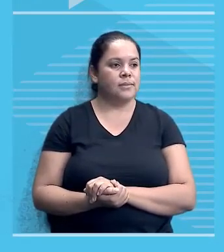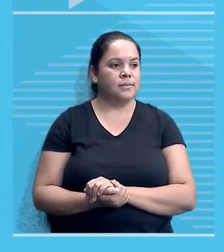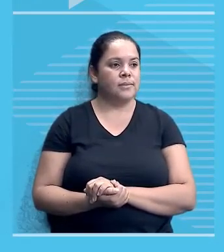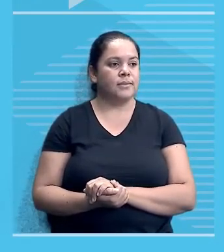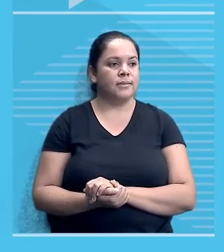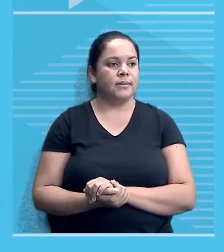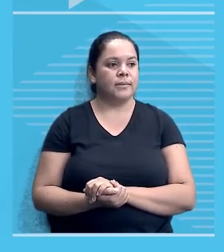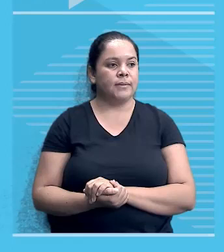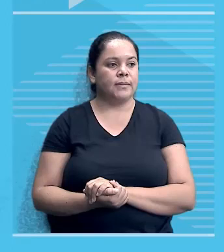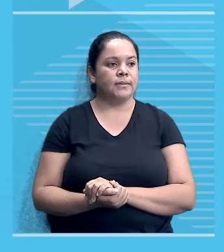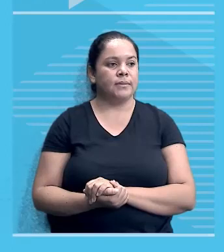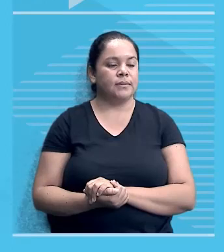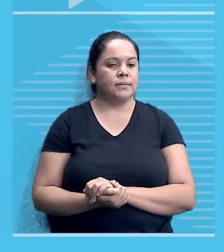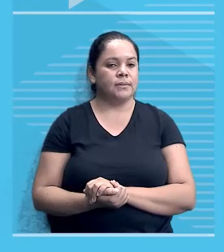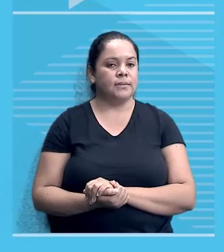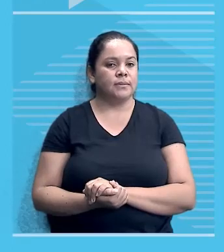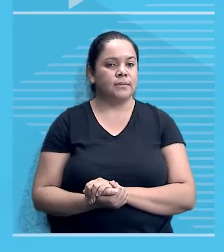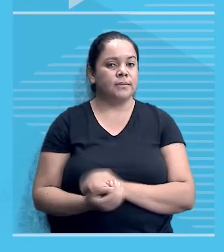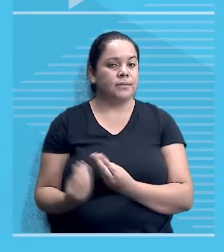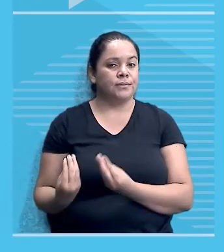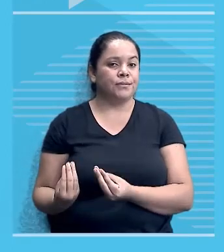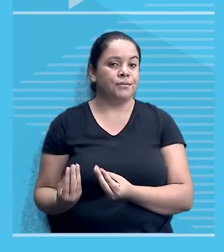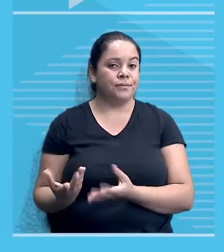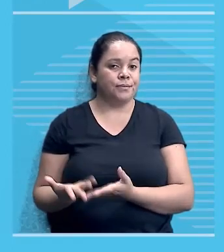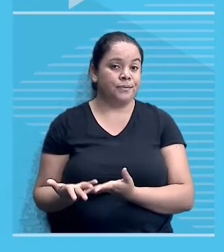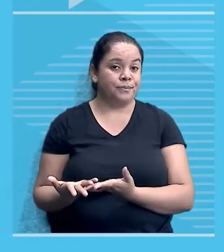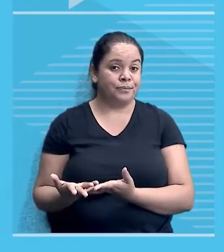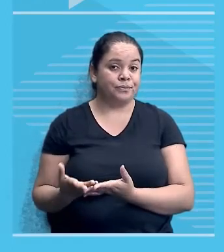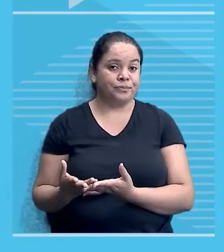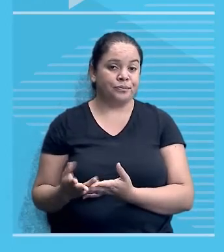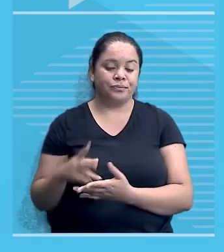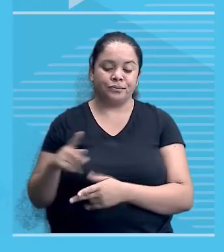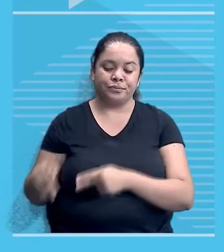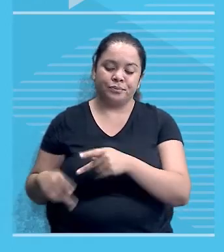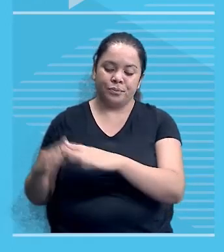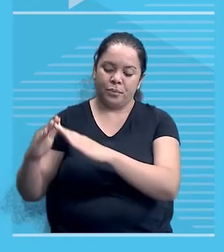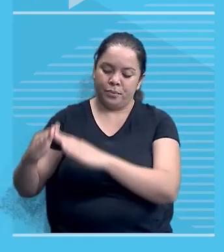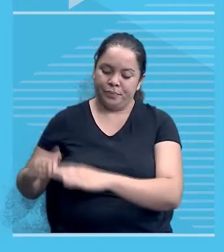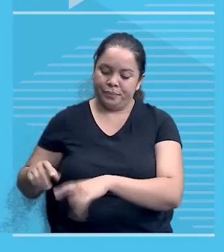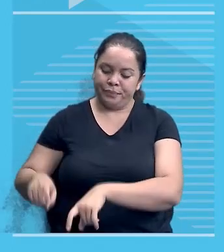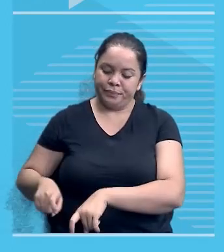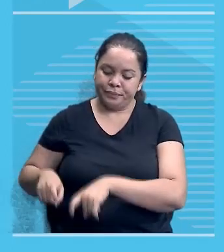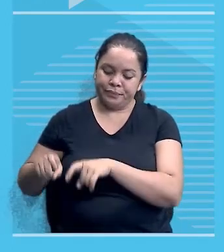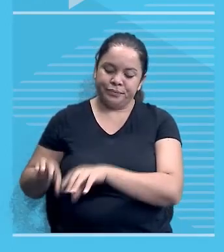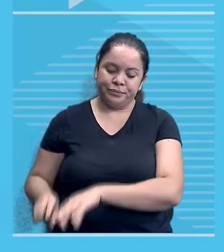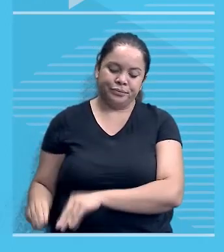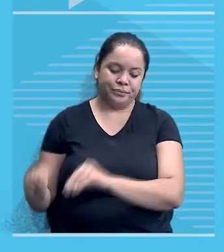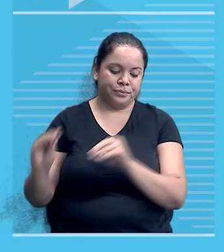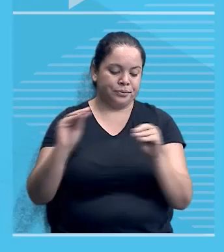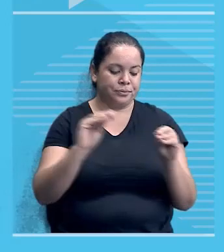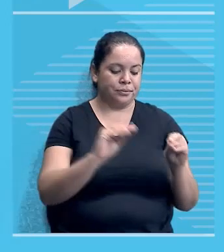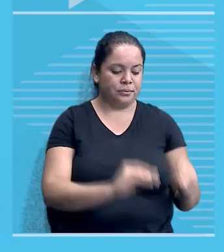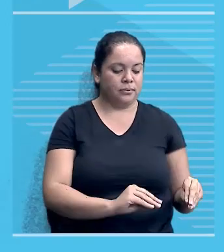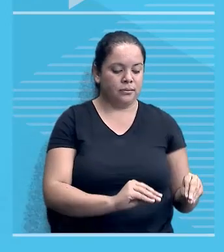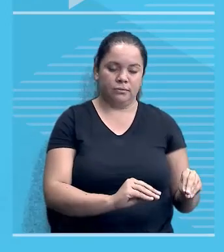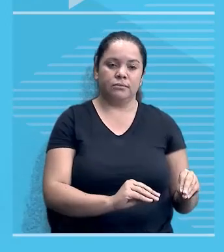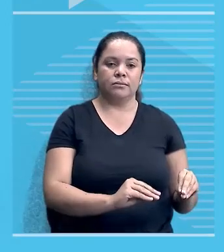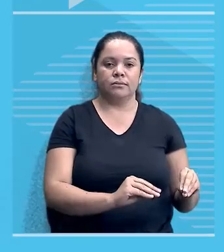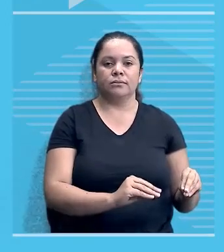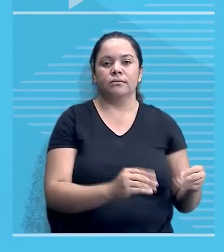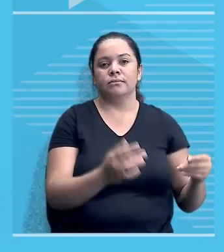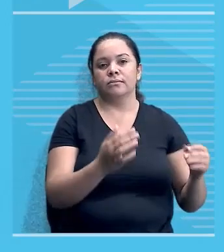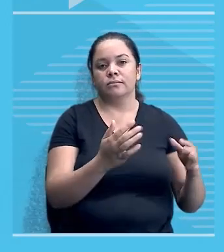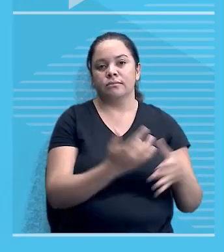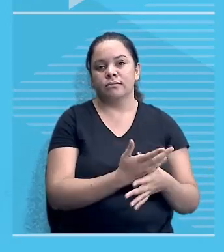fator atrativo para que a população saísse do campo para ir para a cidade né e assim a cidade